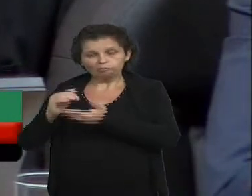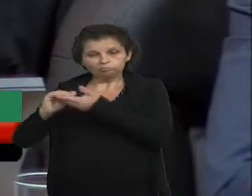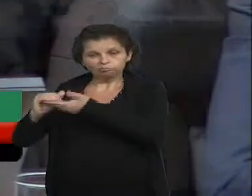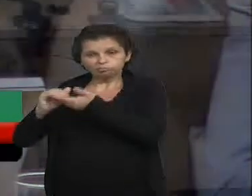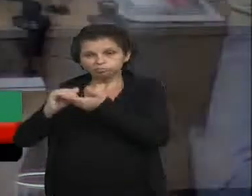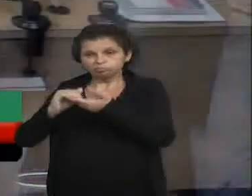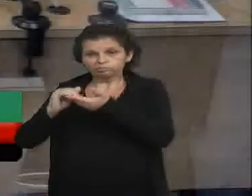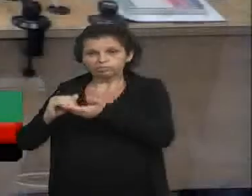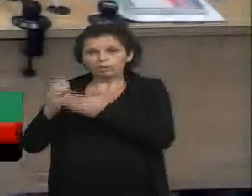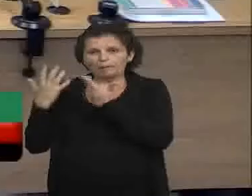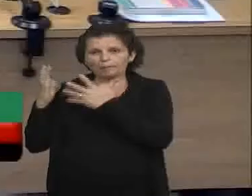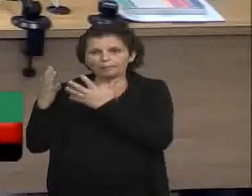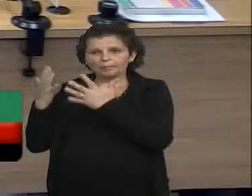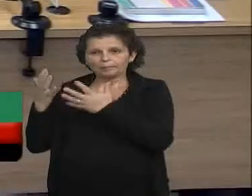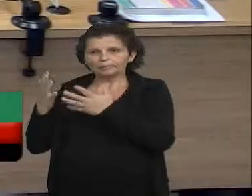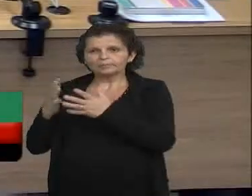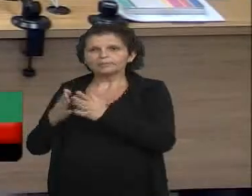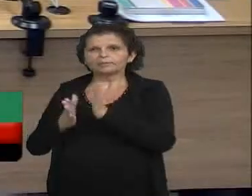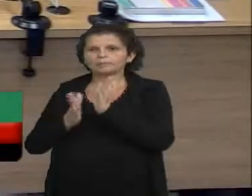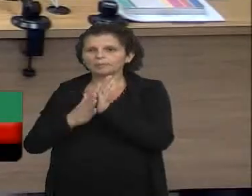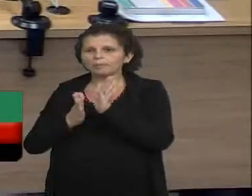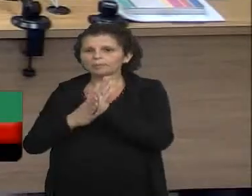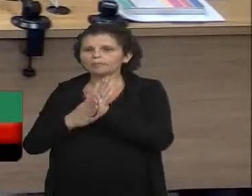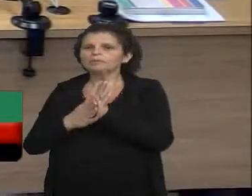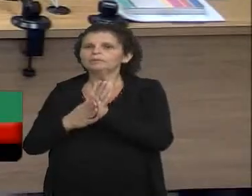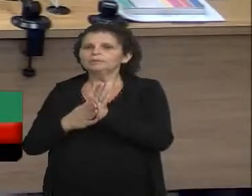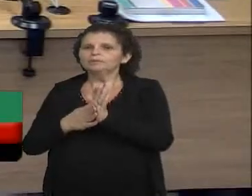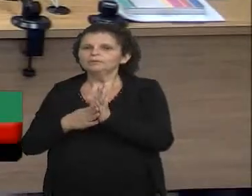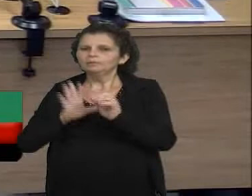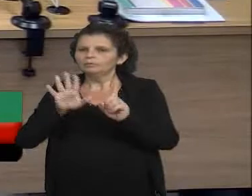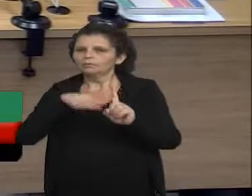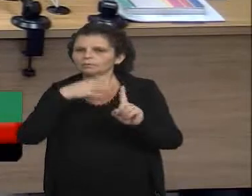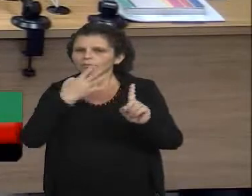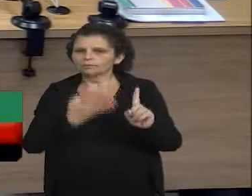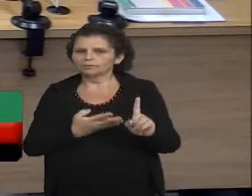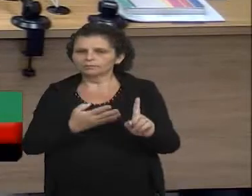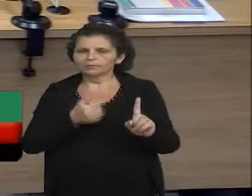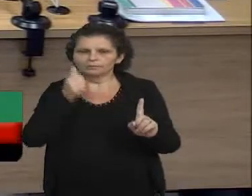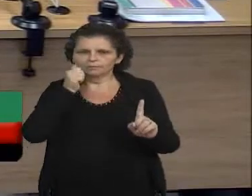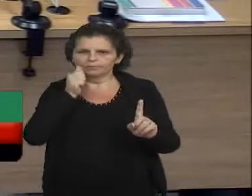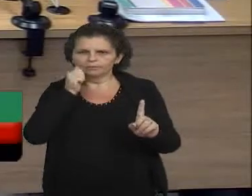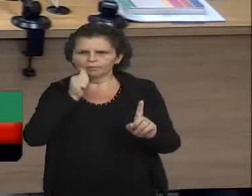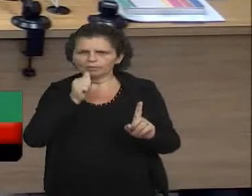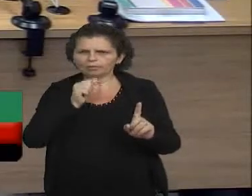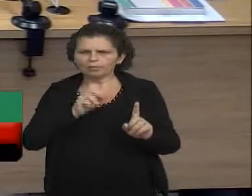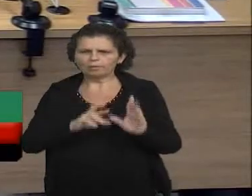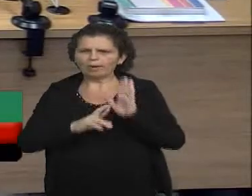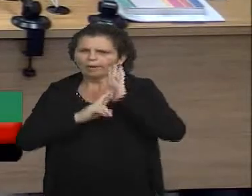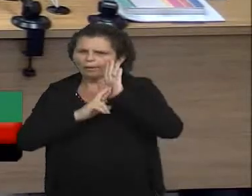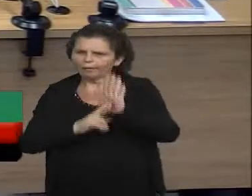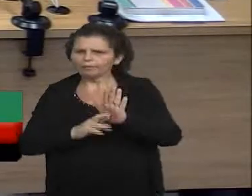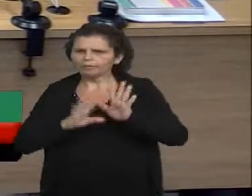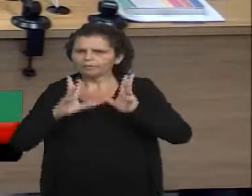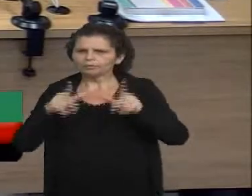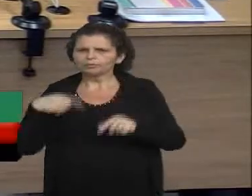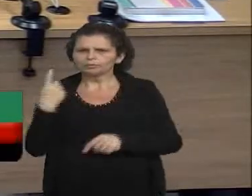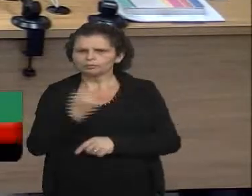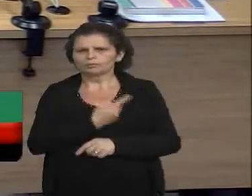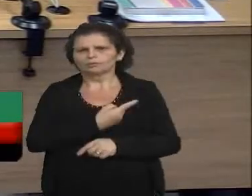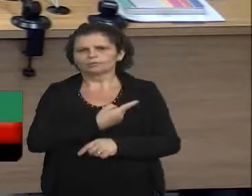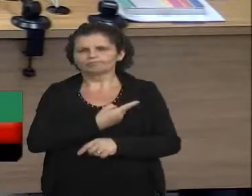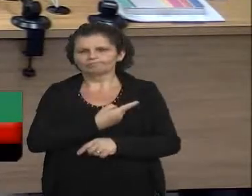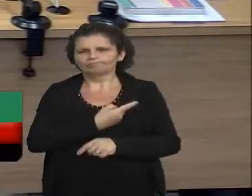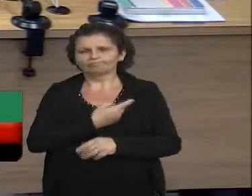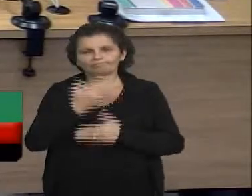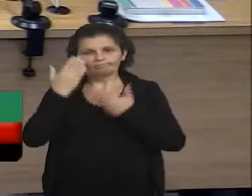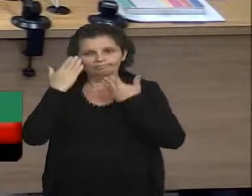pela a propositura que Vossa Excelência faz, homenagear essa mulher que tanto representa a todos nós. Tá bom?